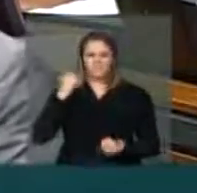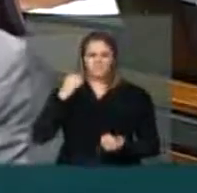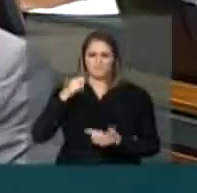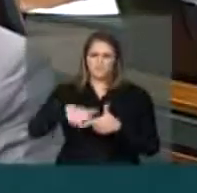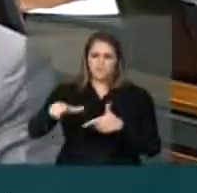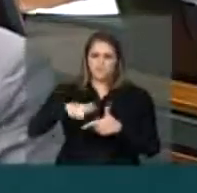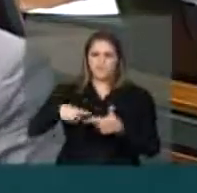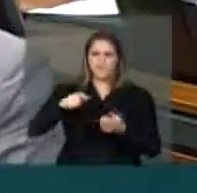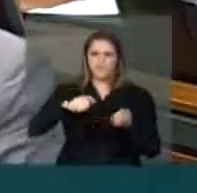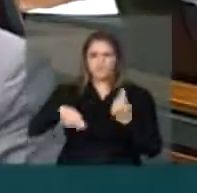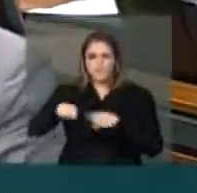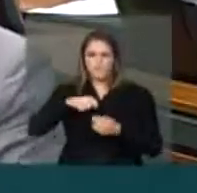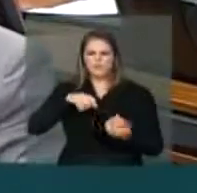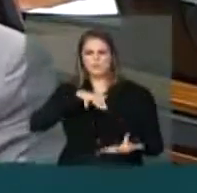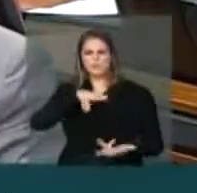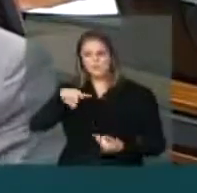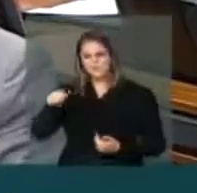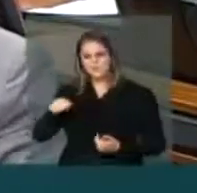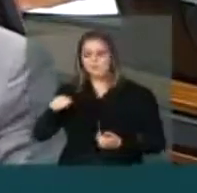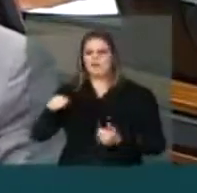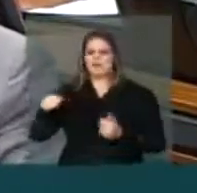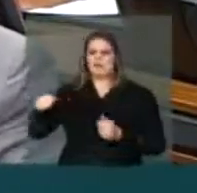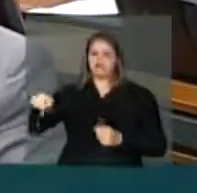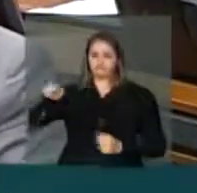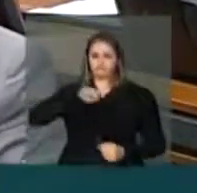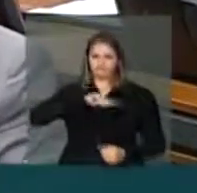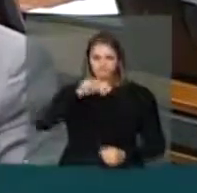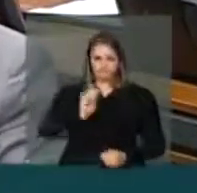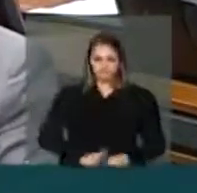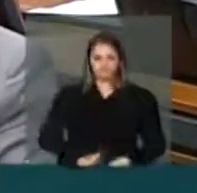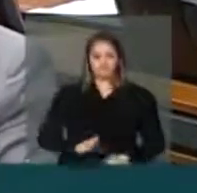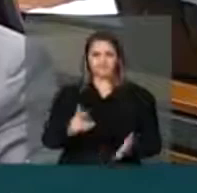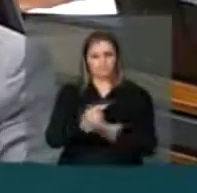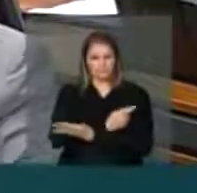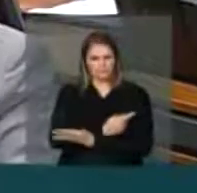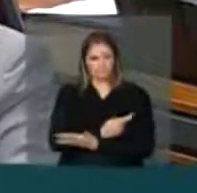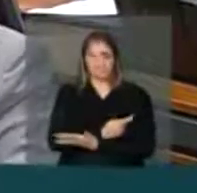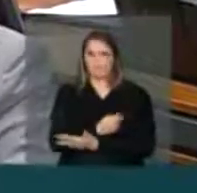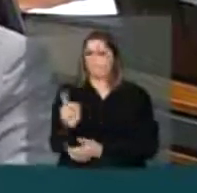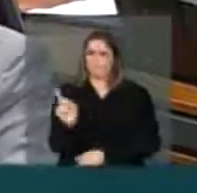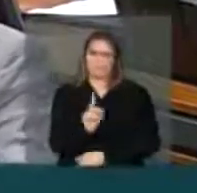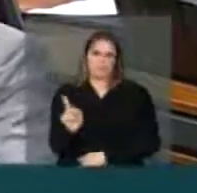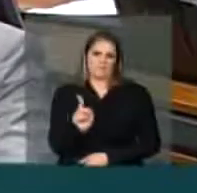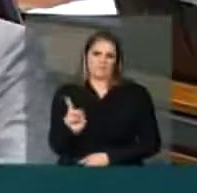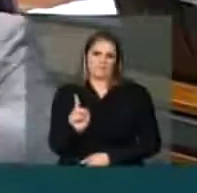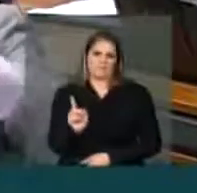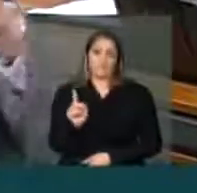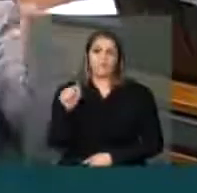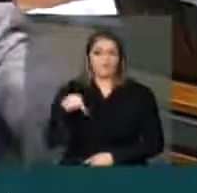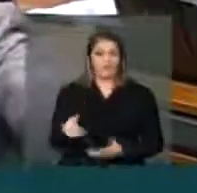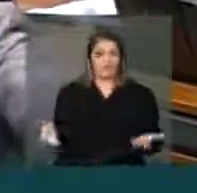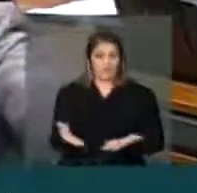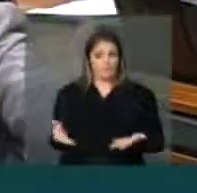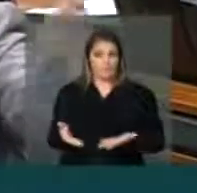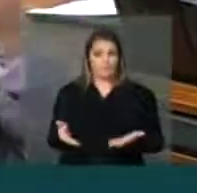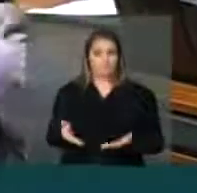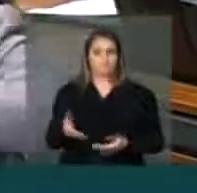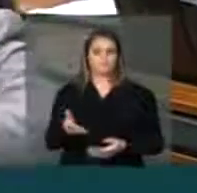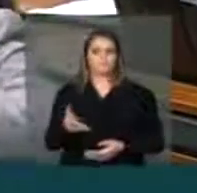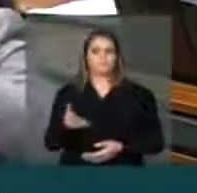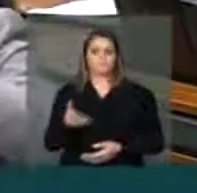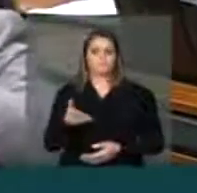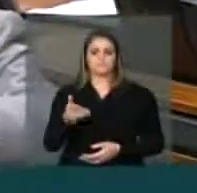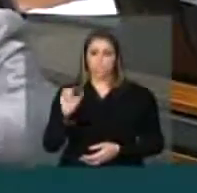caso, nós tivemos um governo que, ao longo de 4 anos, dando consequência a um outro